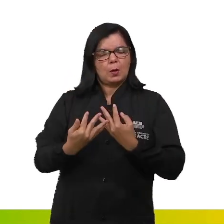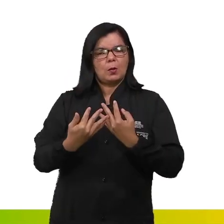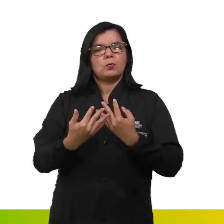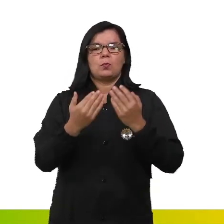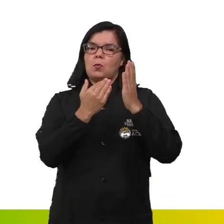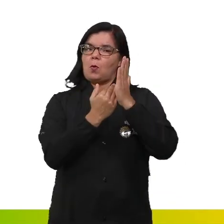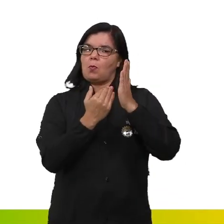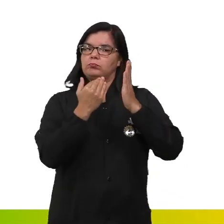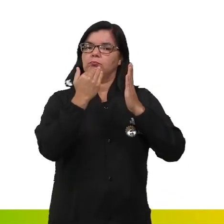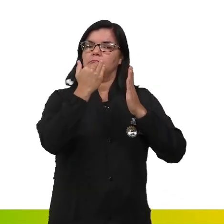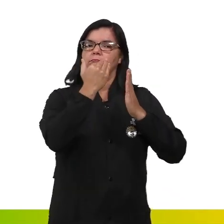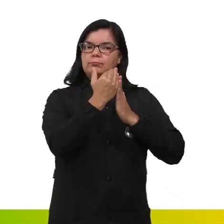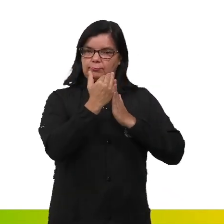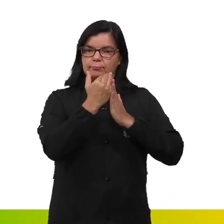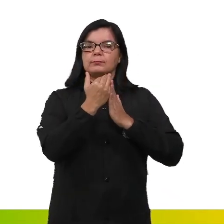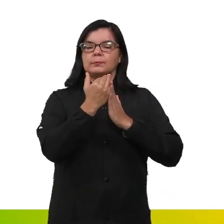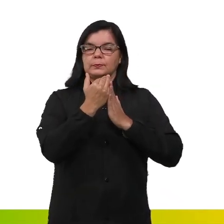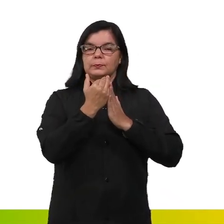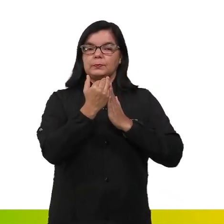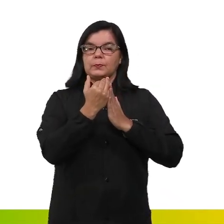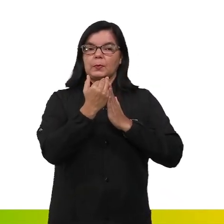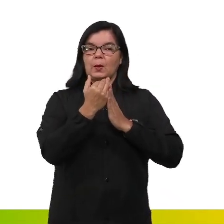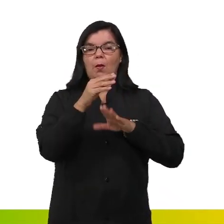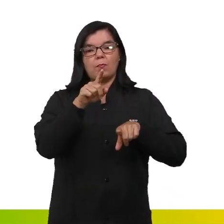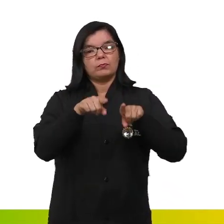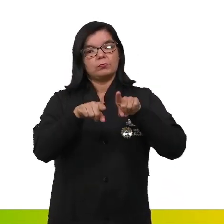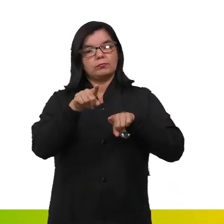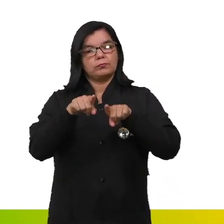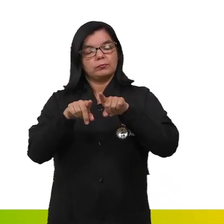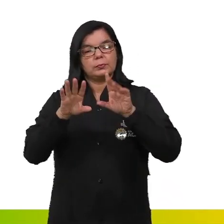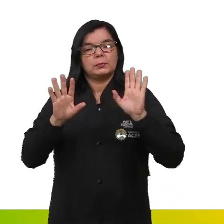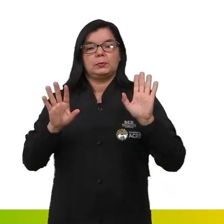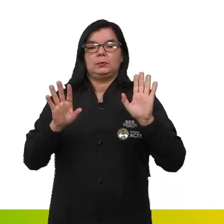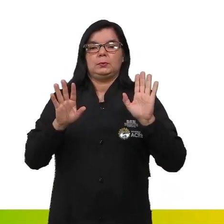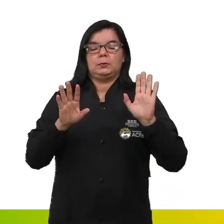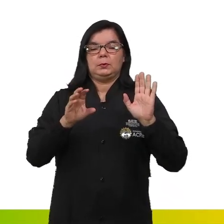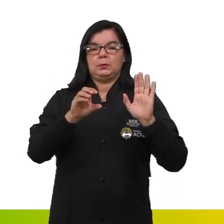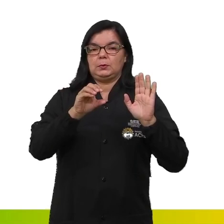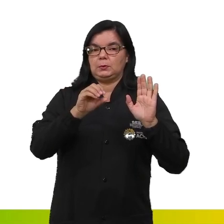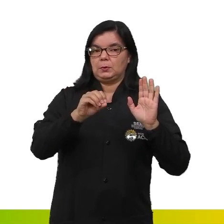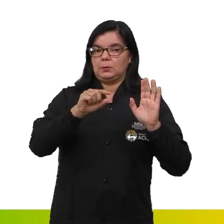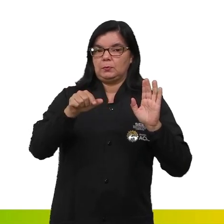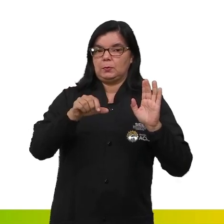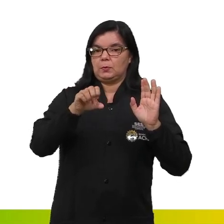IDH muito alto, esse índice vai variar aí entre